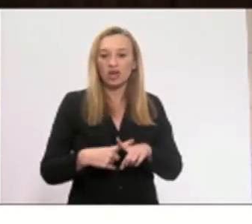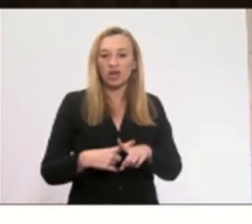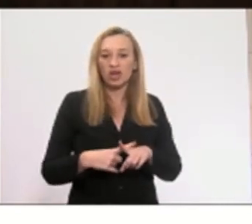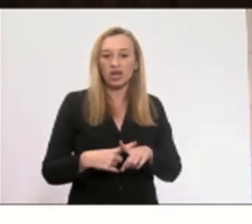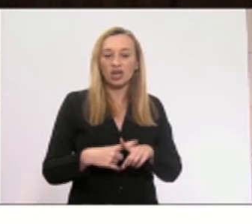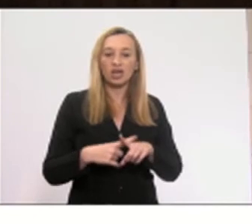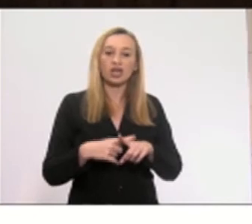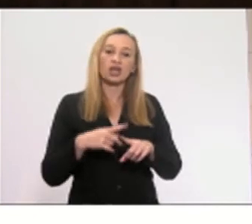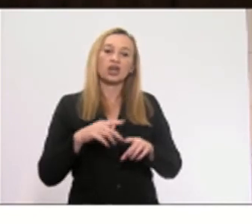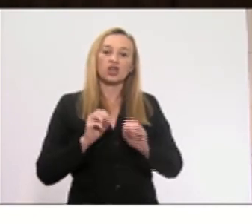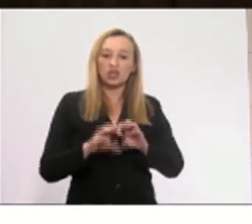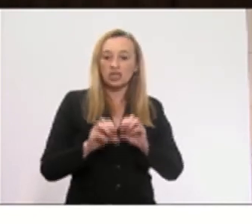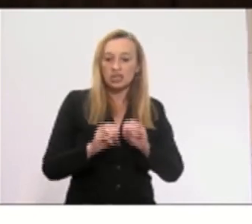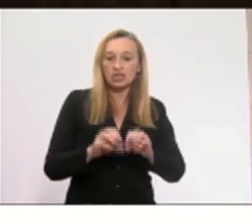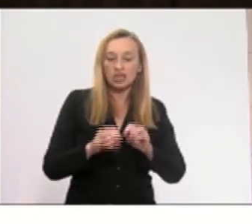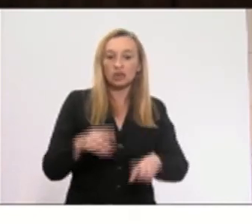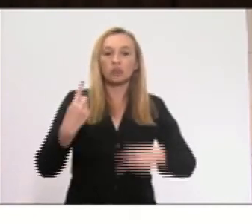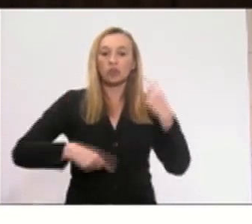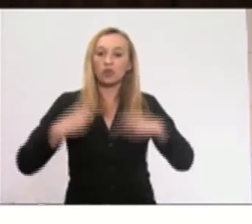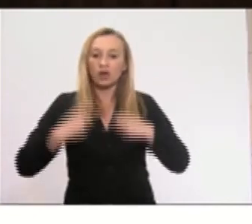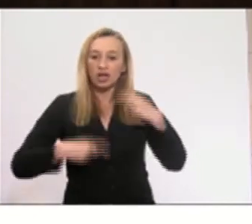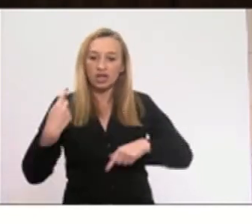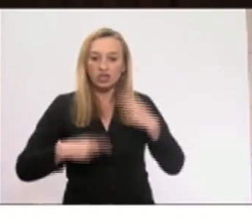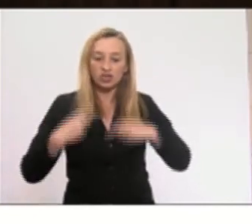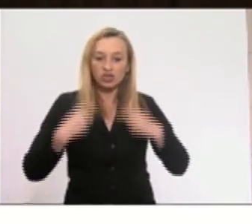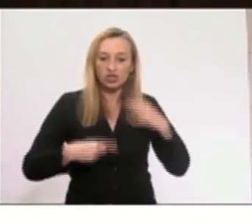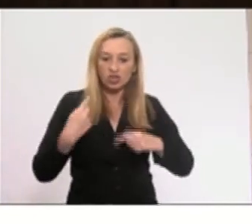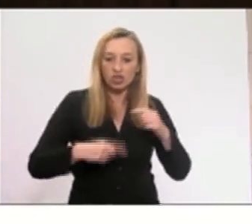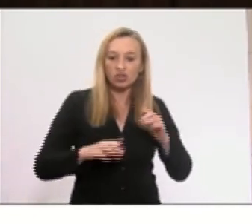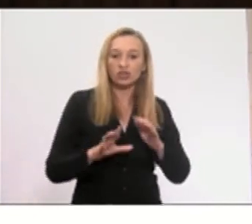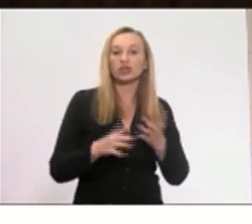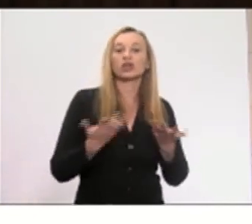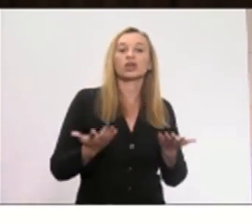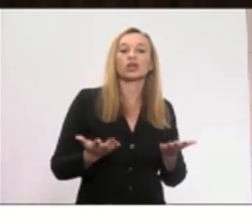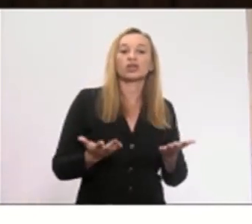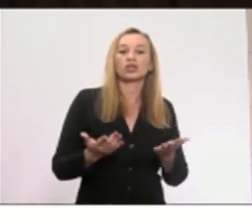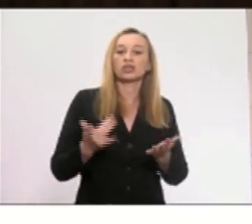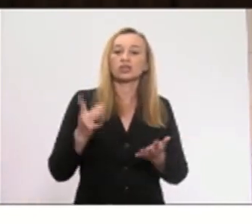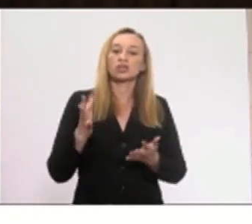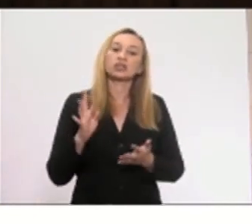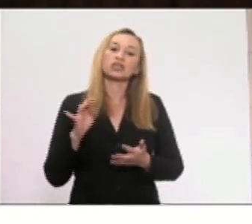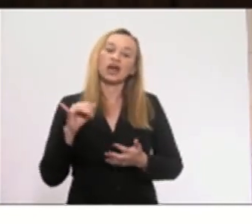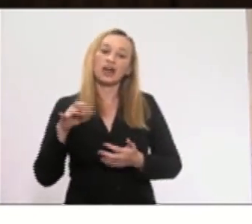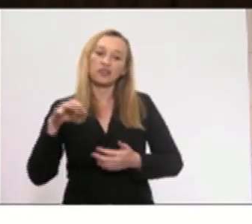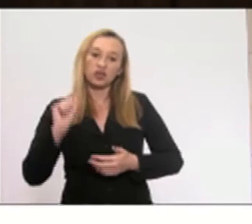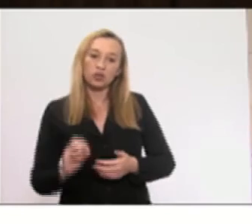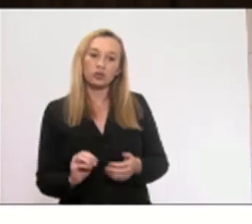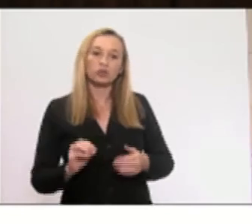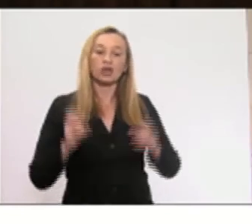ensino, política de tráfego, discutir sobre questões